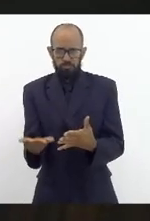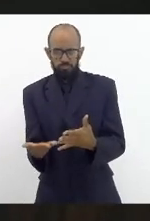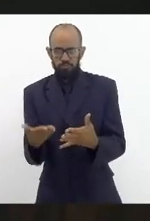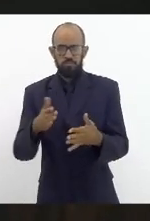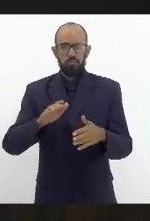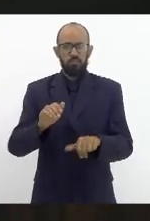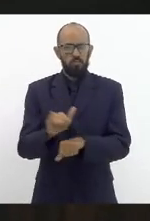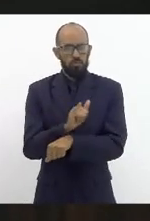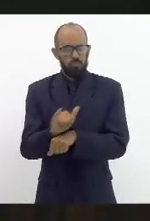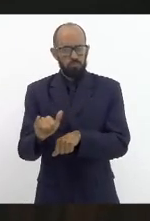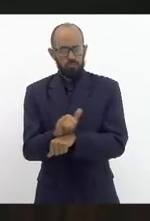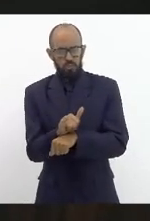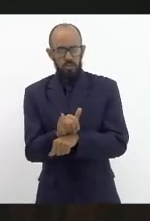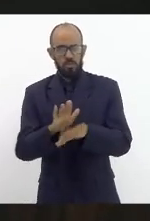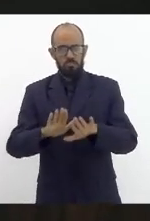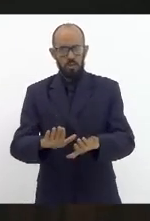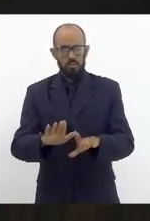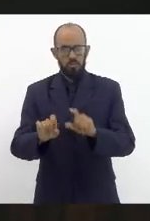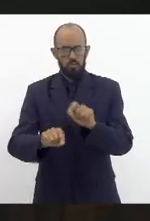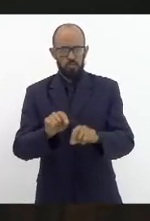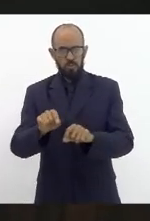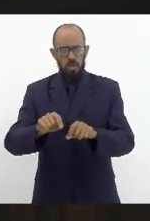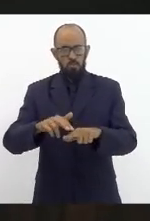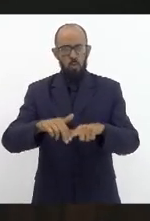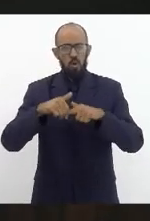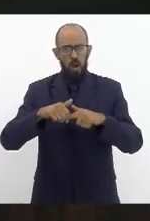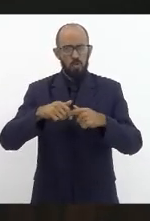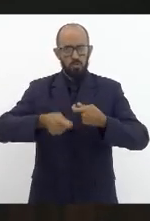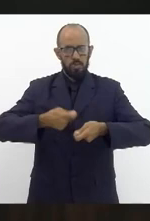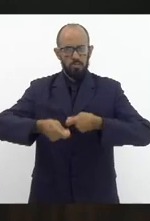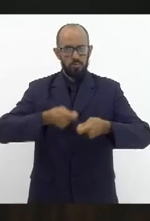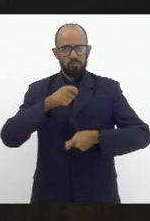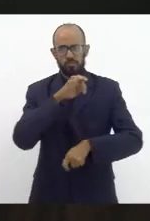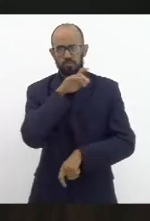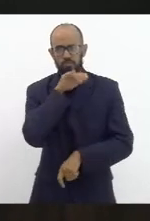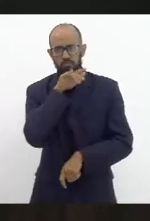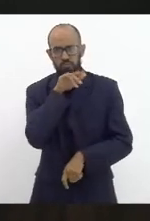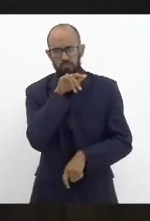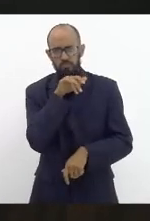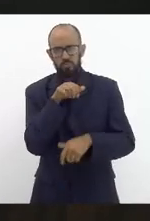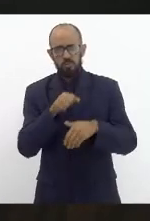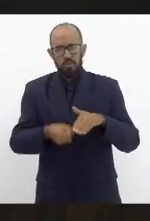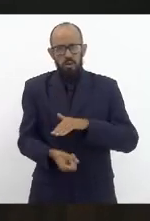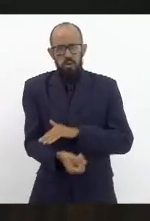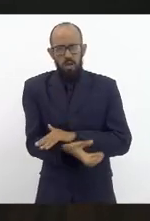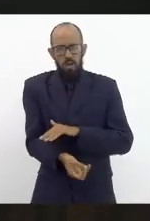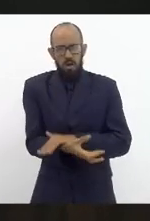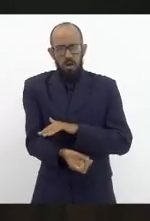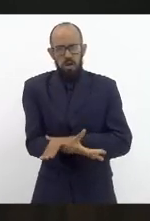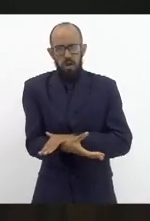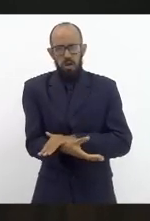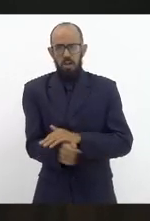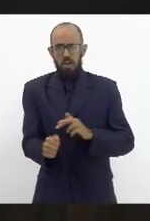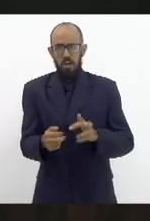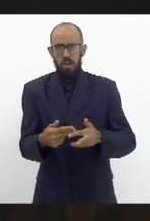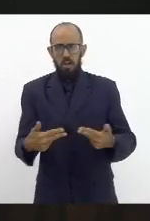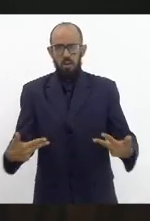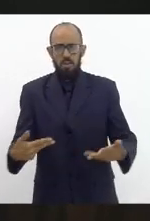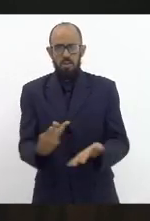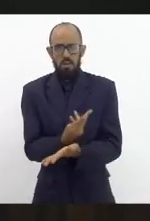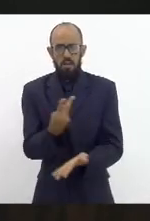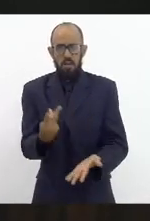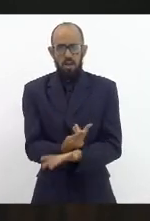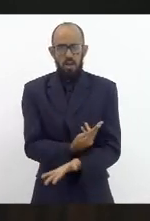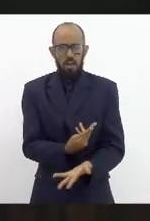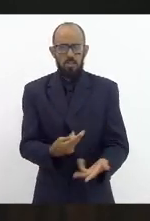dívida é em razão de uma má administração, de muitos e muitos roubos, de muita coisa errada, que